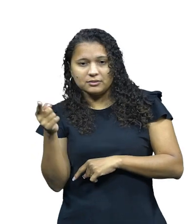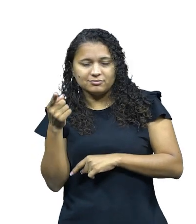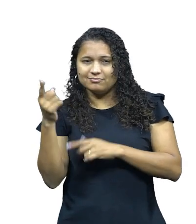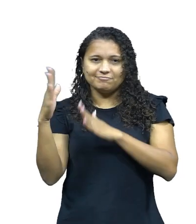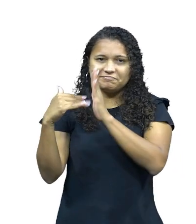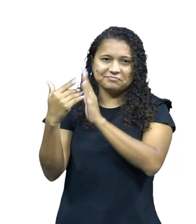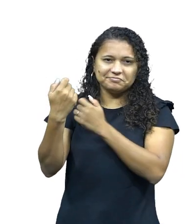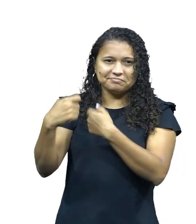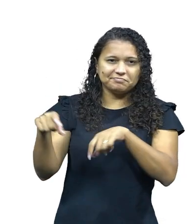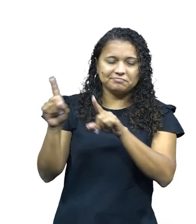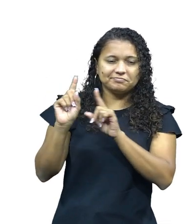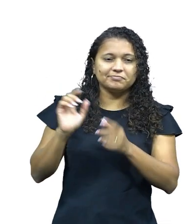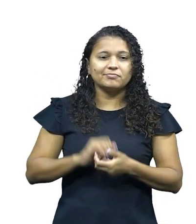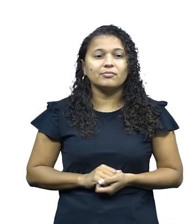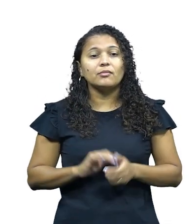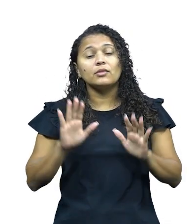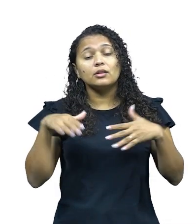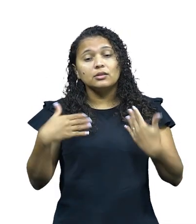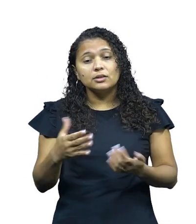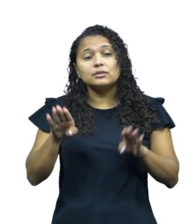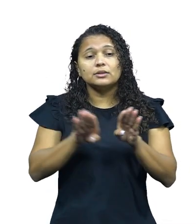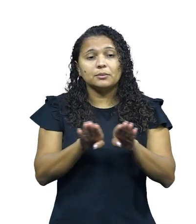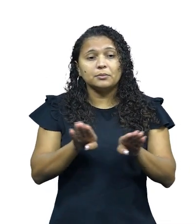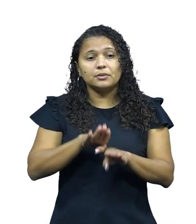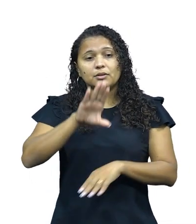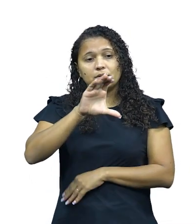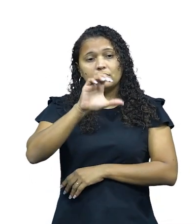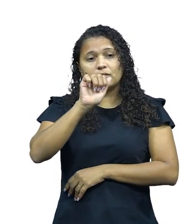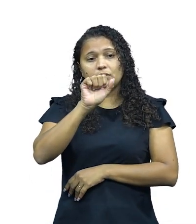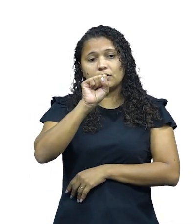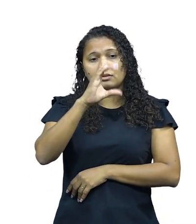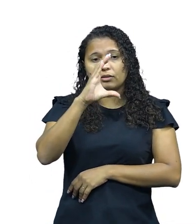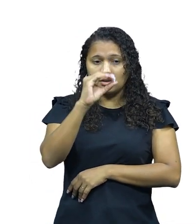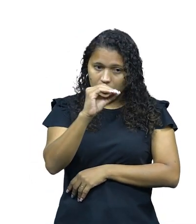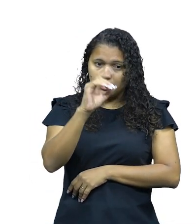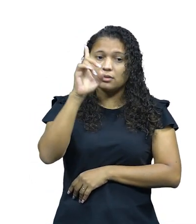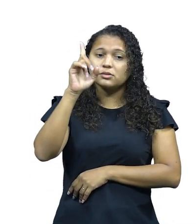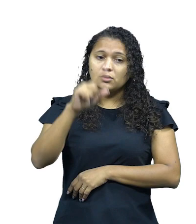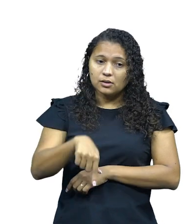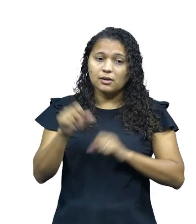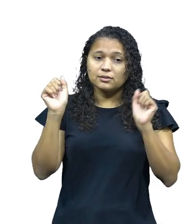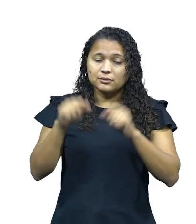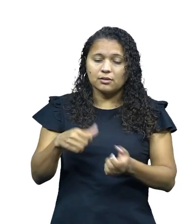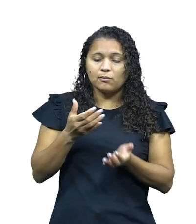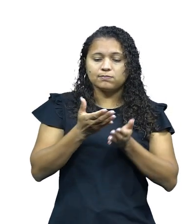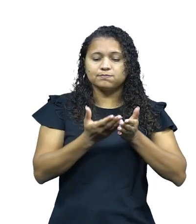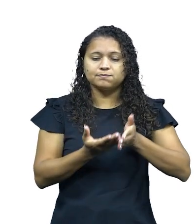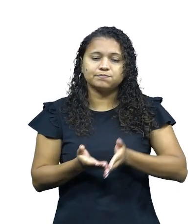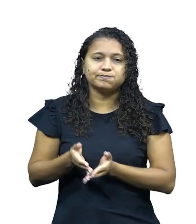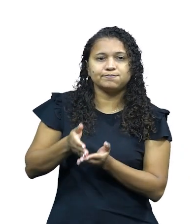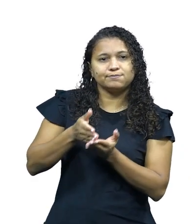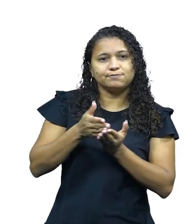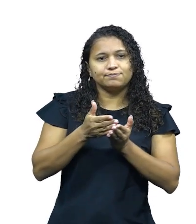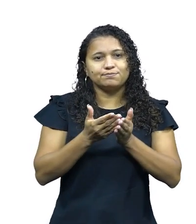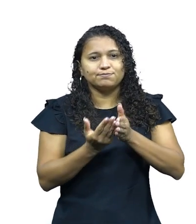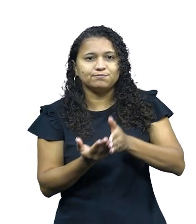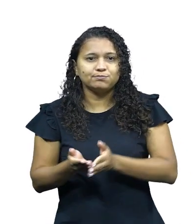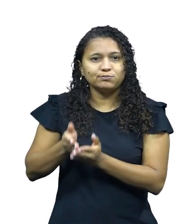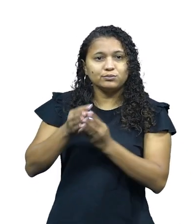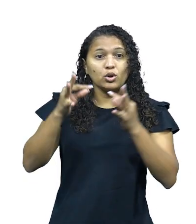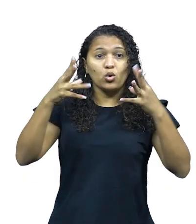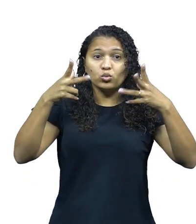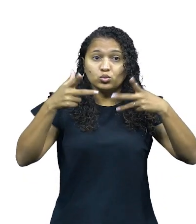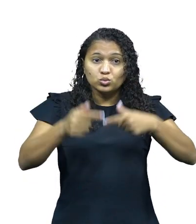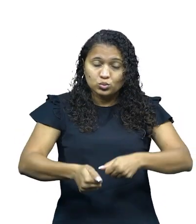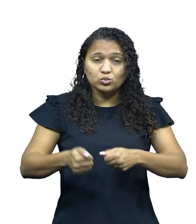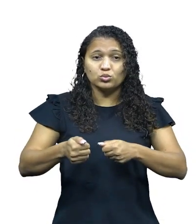E o casco do navio, né? O casco, ele é a estrutura de flutuação que suporta o navio, ou seja, ele é todo o